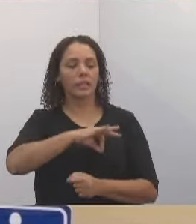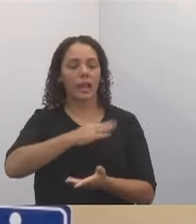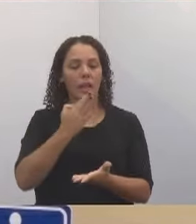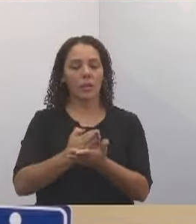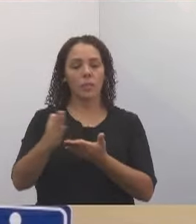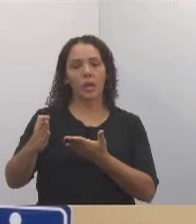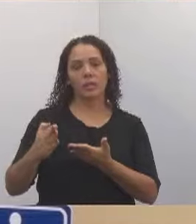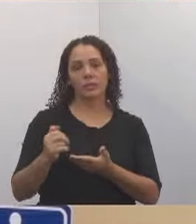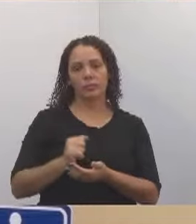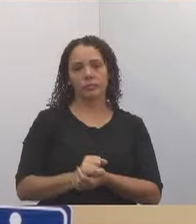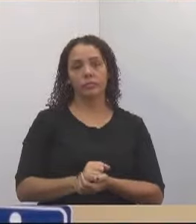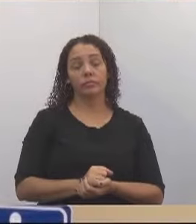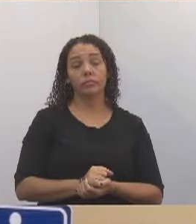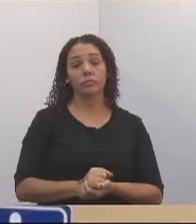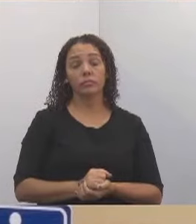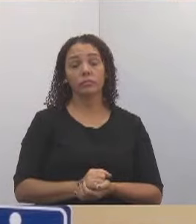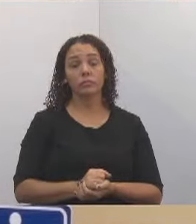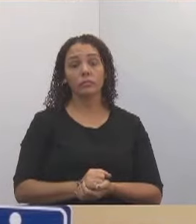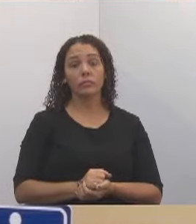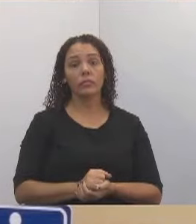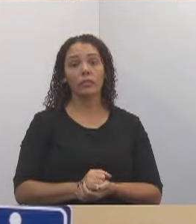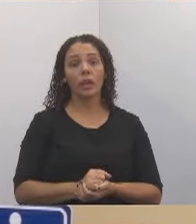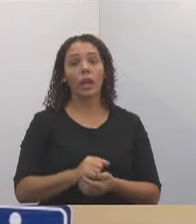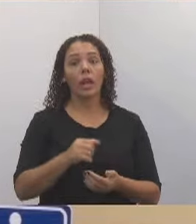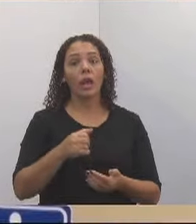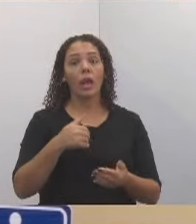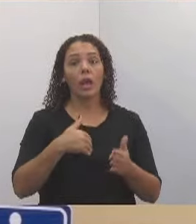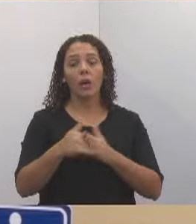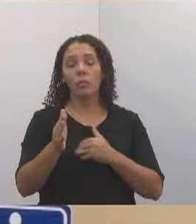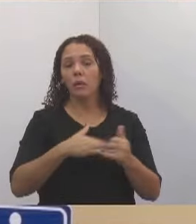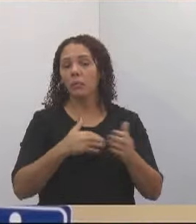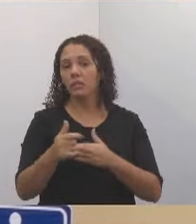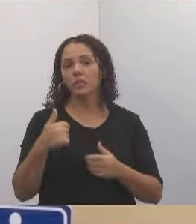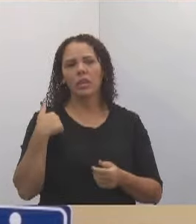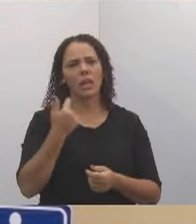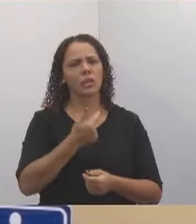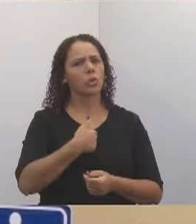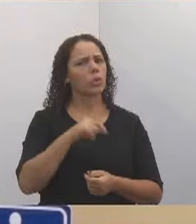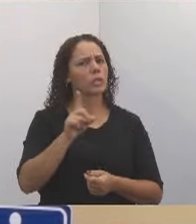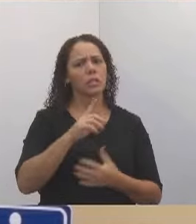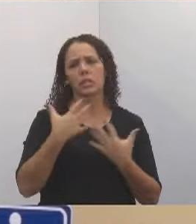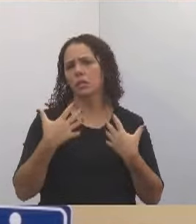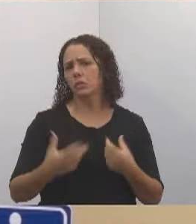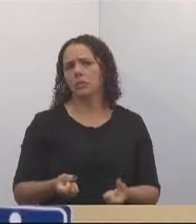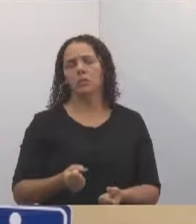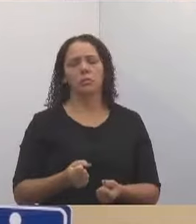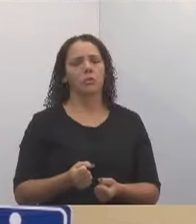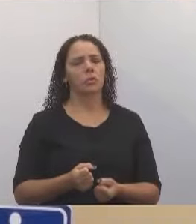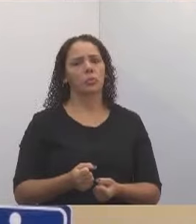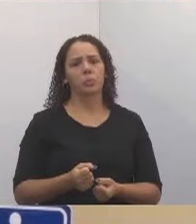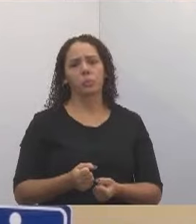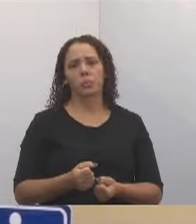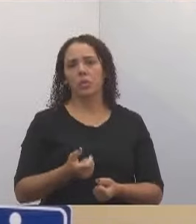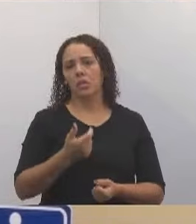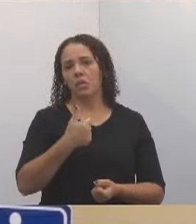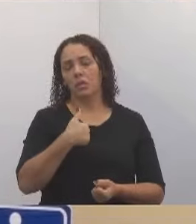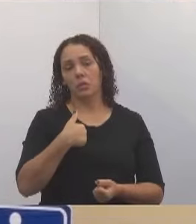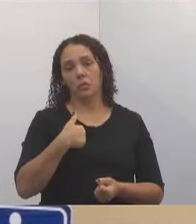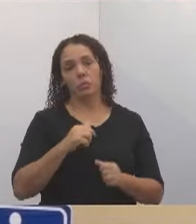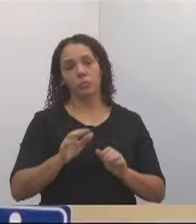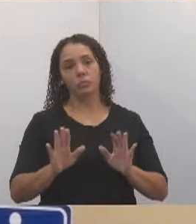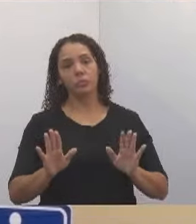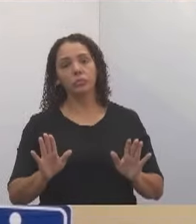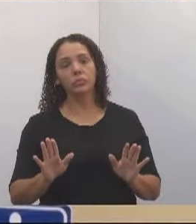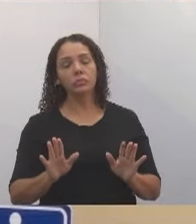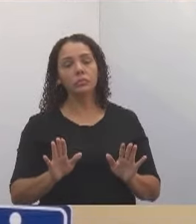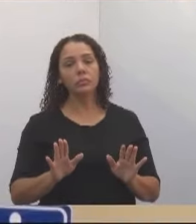Uma prática que nenhum de nós aceitamos. Pelo menos eu, em